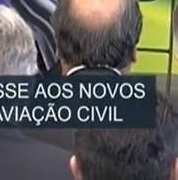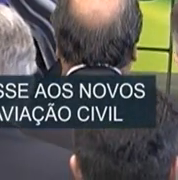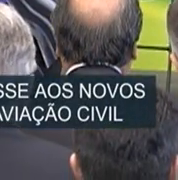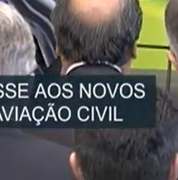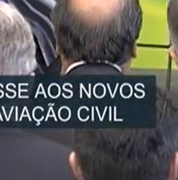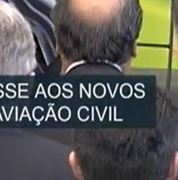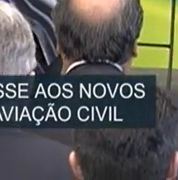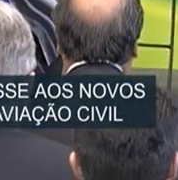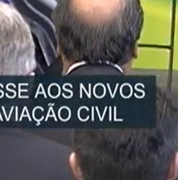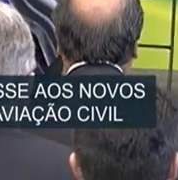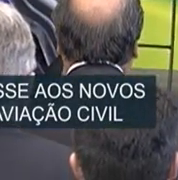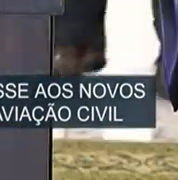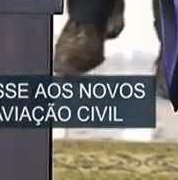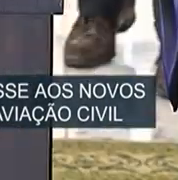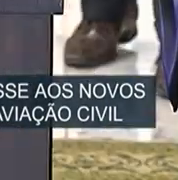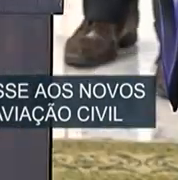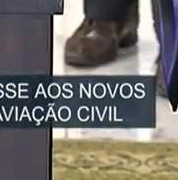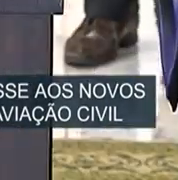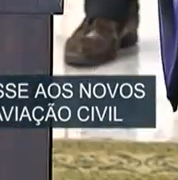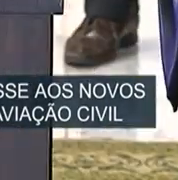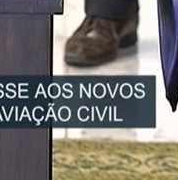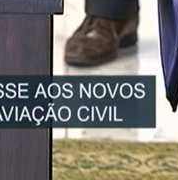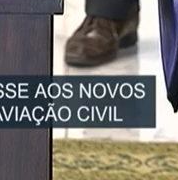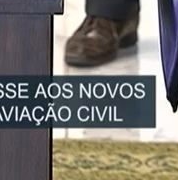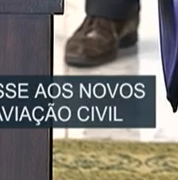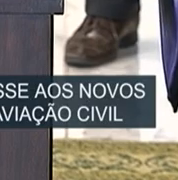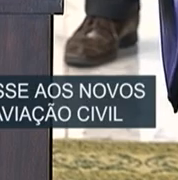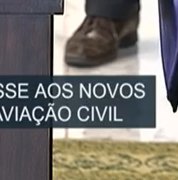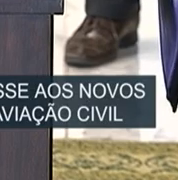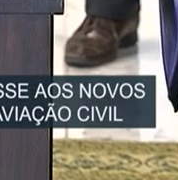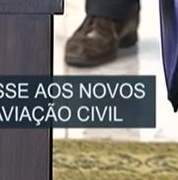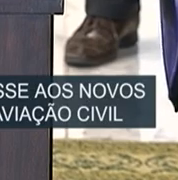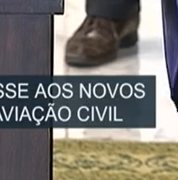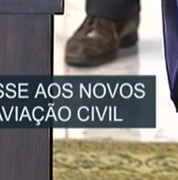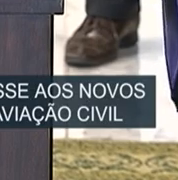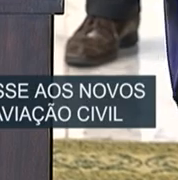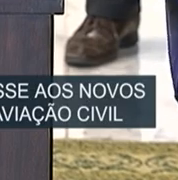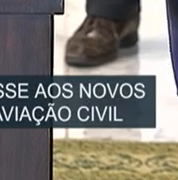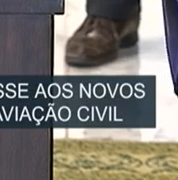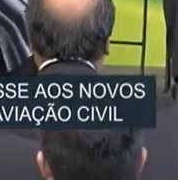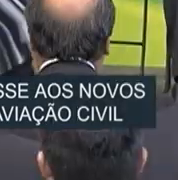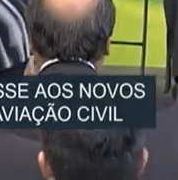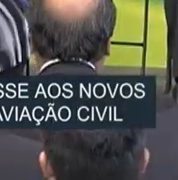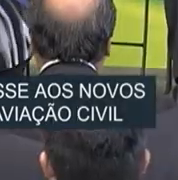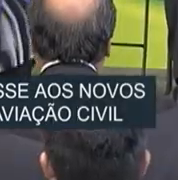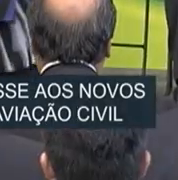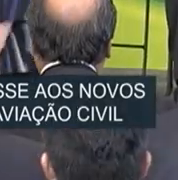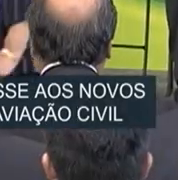Emprego e convidamos também o Senor Manoel Dias a assinar o termo de sua